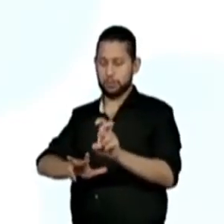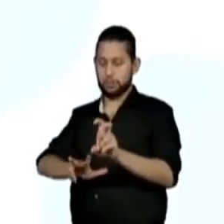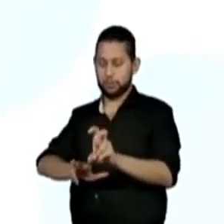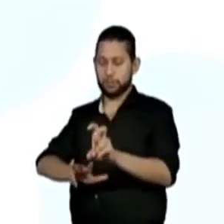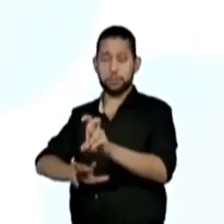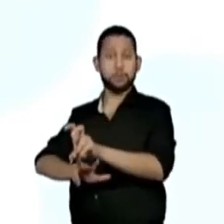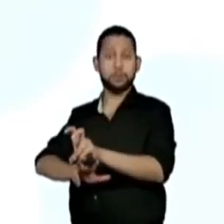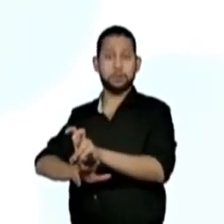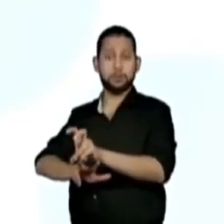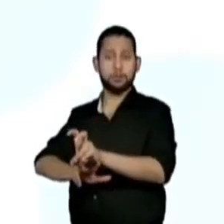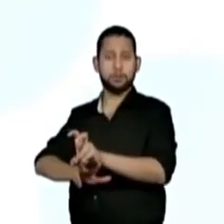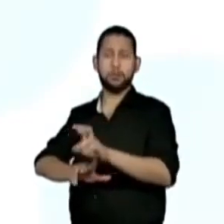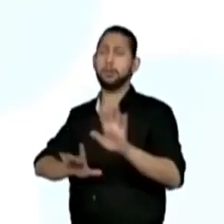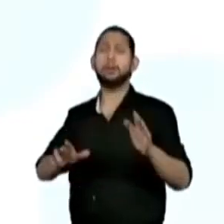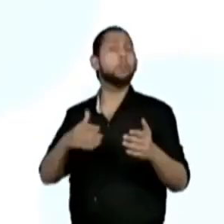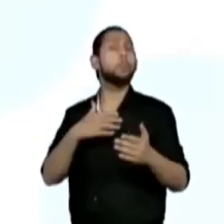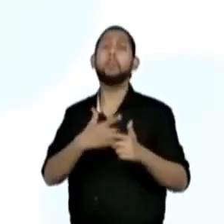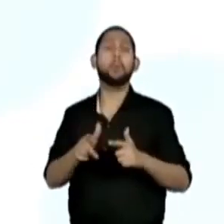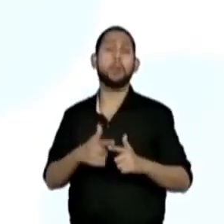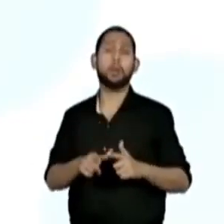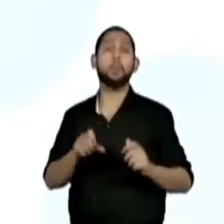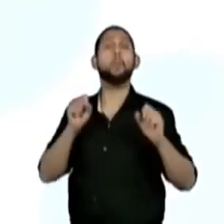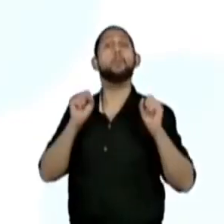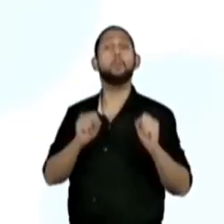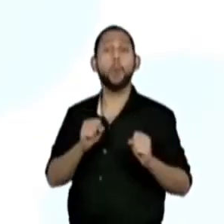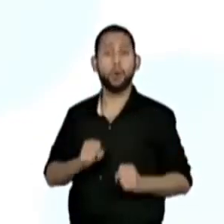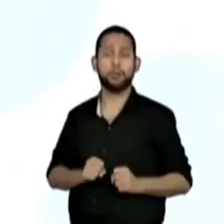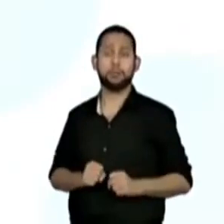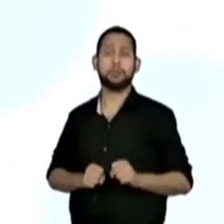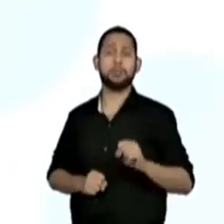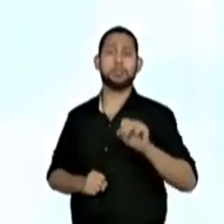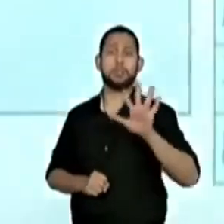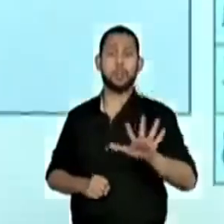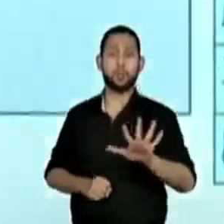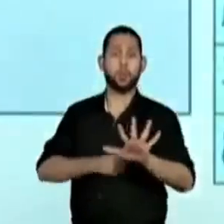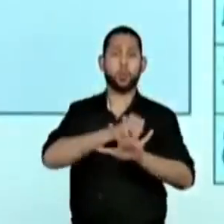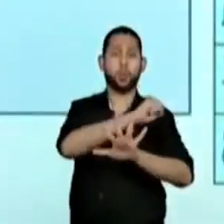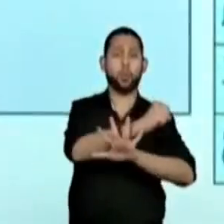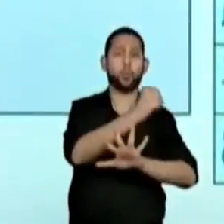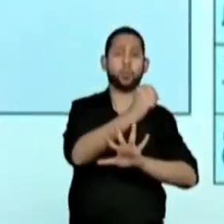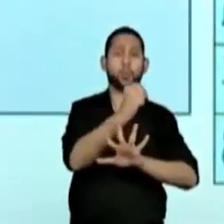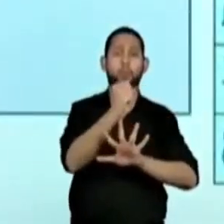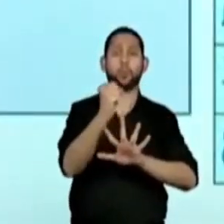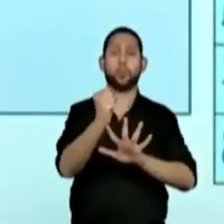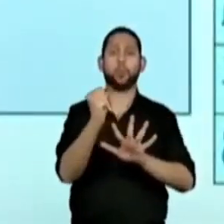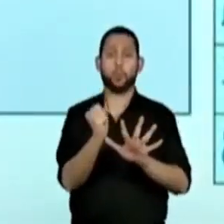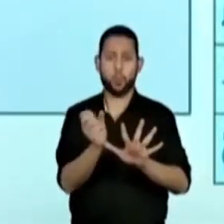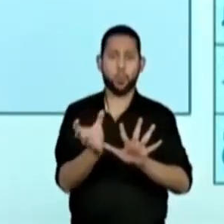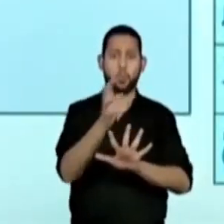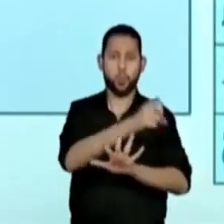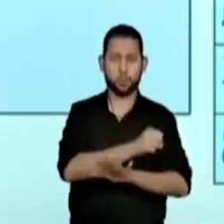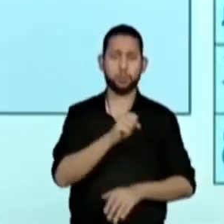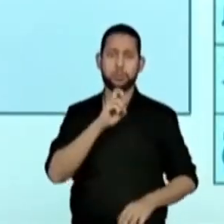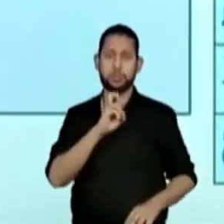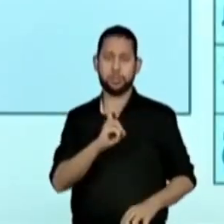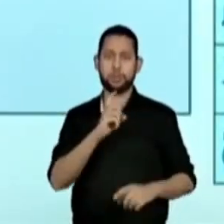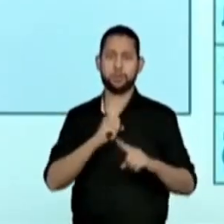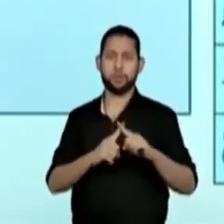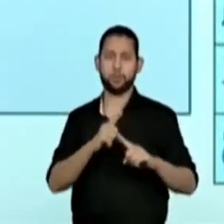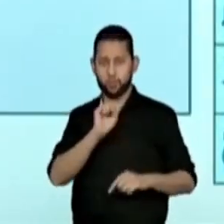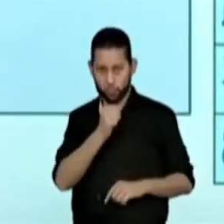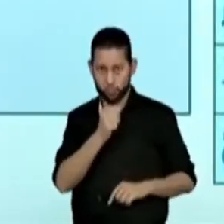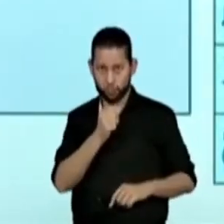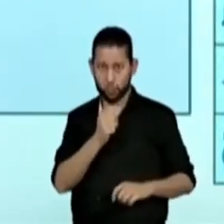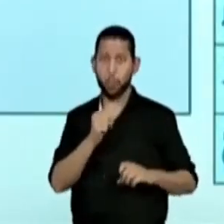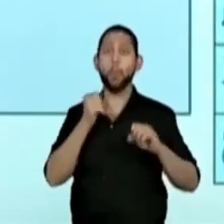aqui que a ordem dos fatores não altera o resultado a ordem dos fatores